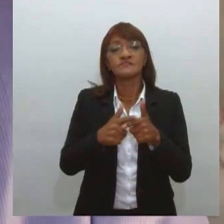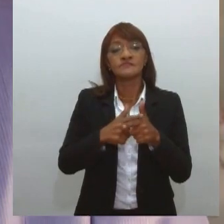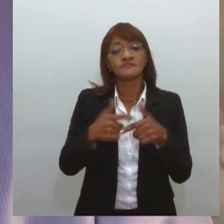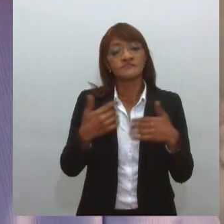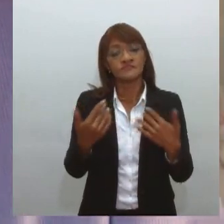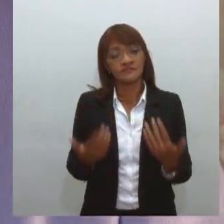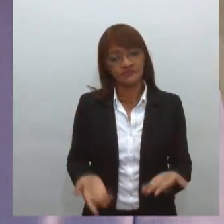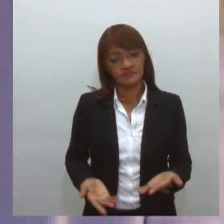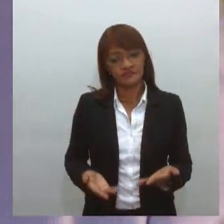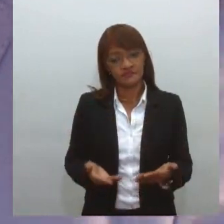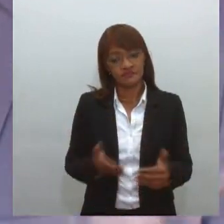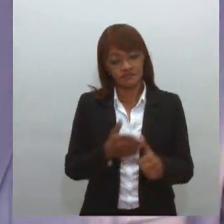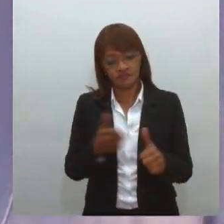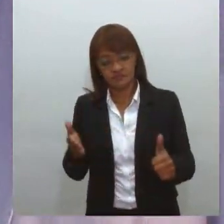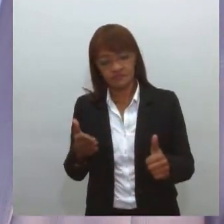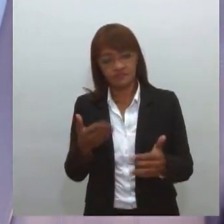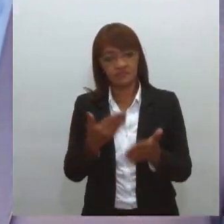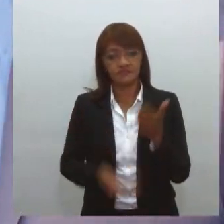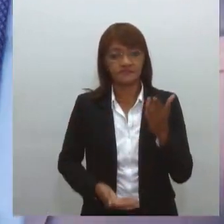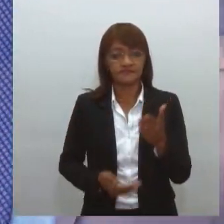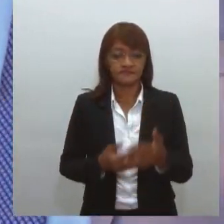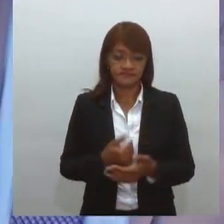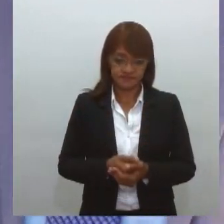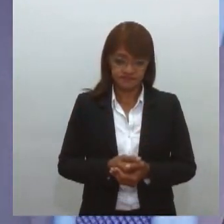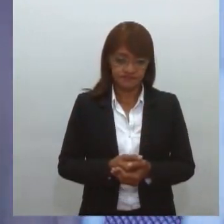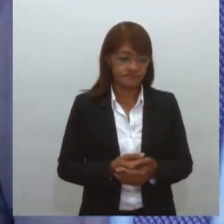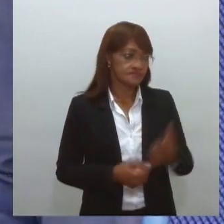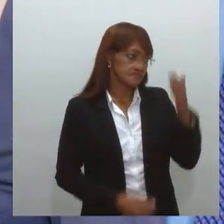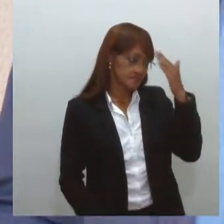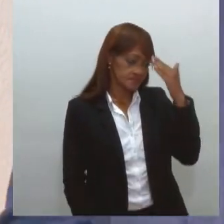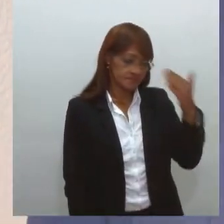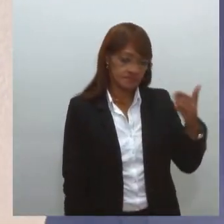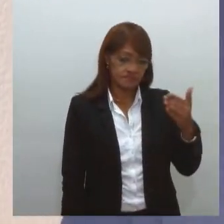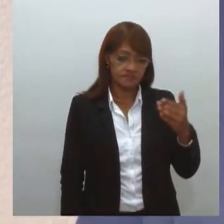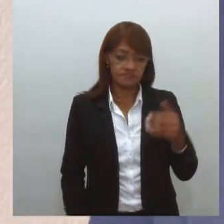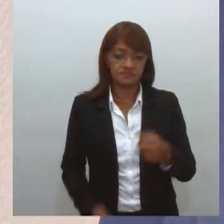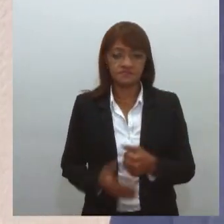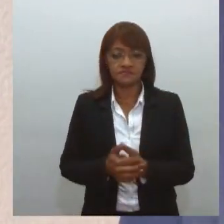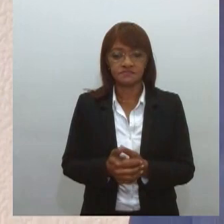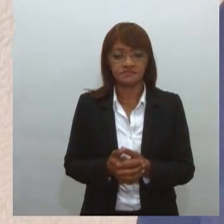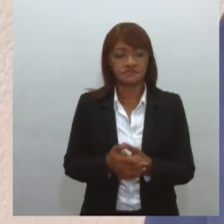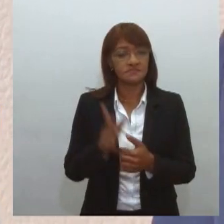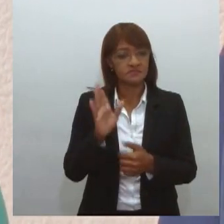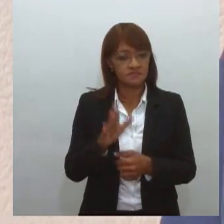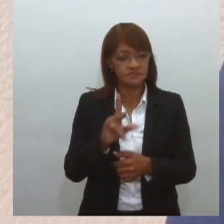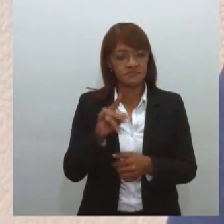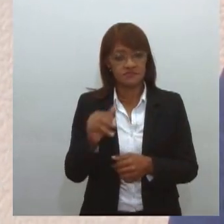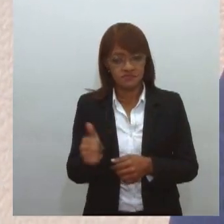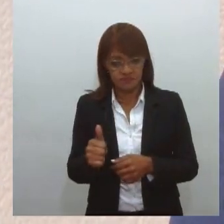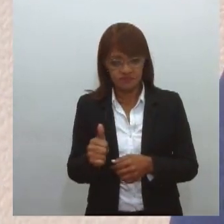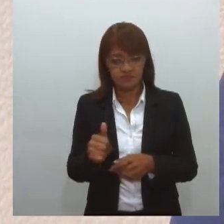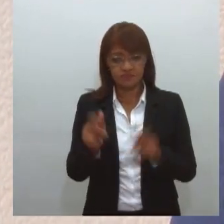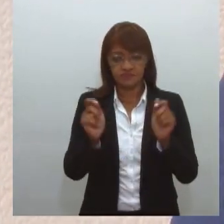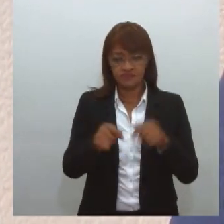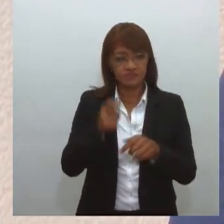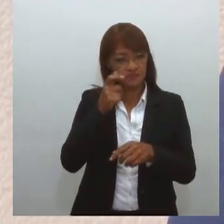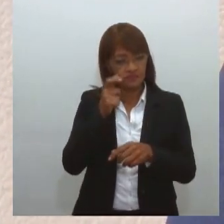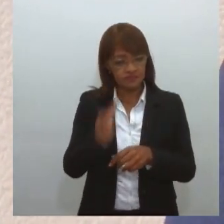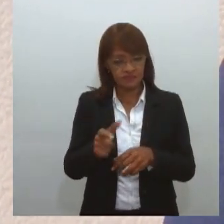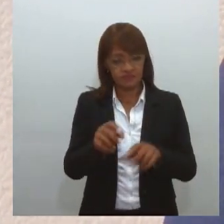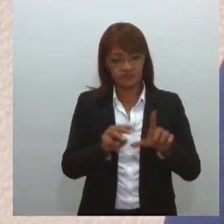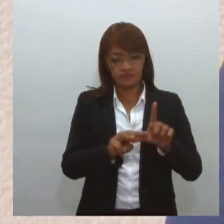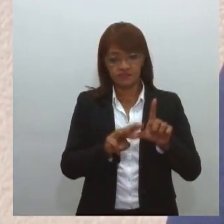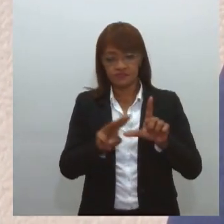candidatura indeferida. Muito obrigada, Marcelo, pelas informações. Perdeu alguma data? É bom ficar atento e entrar no site, que está lá